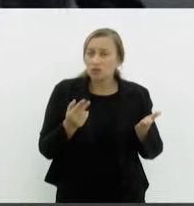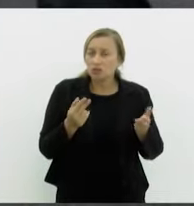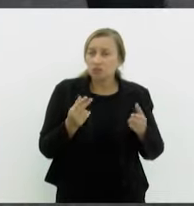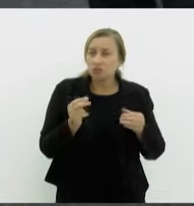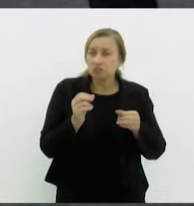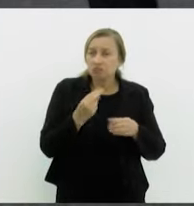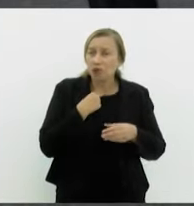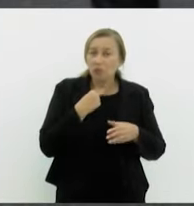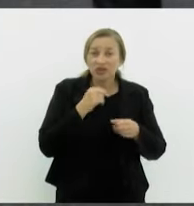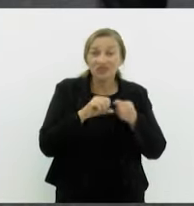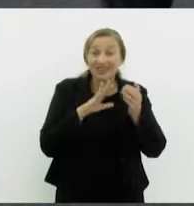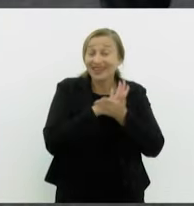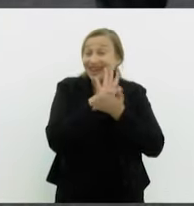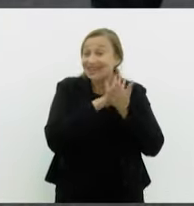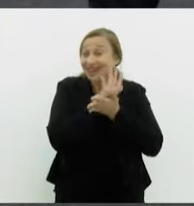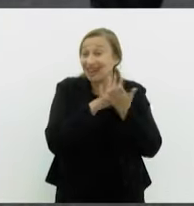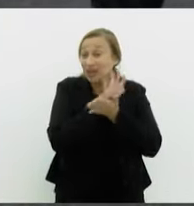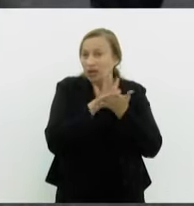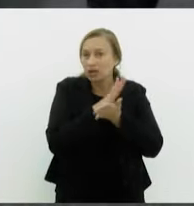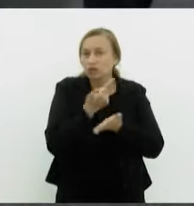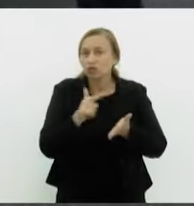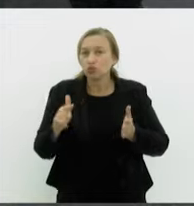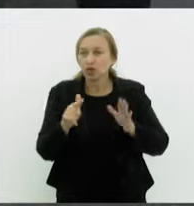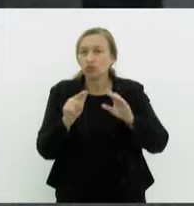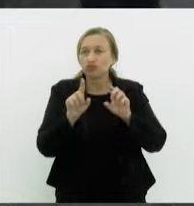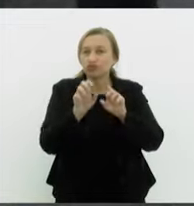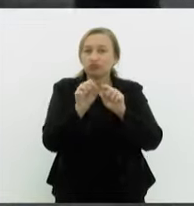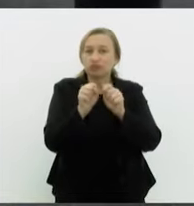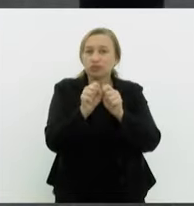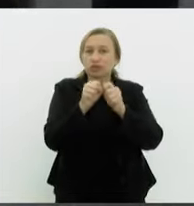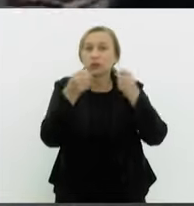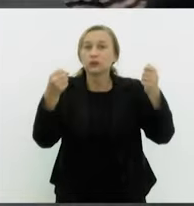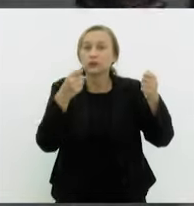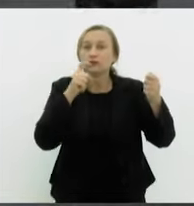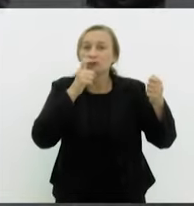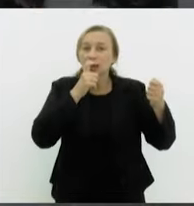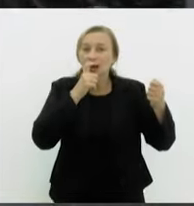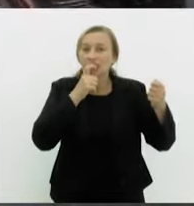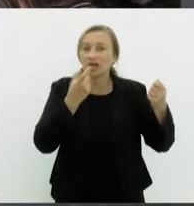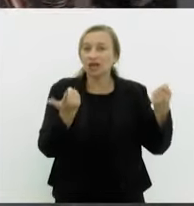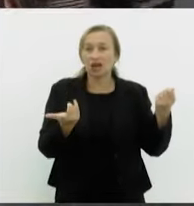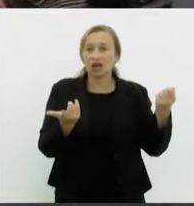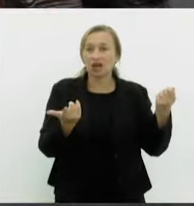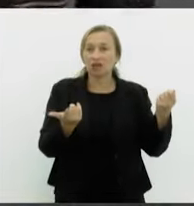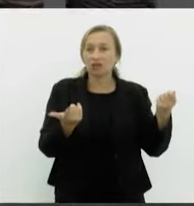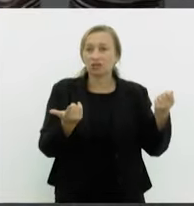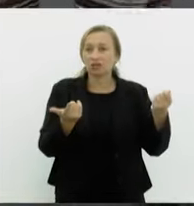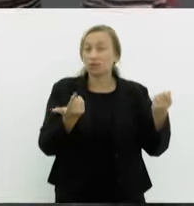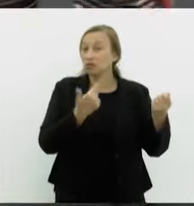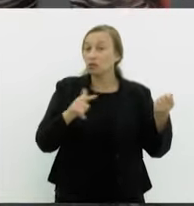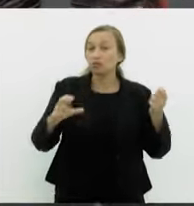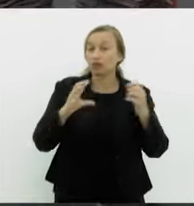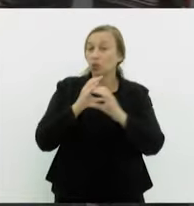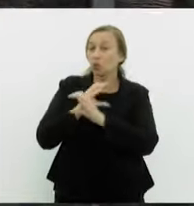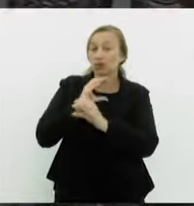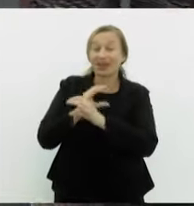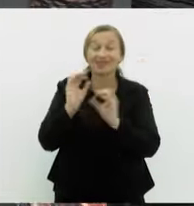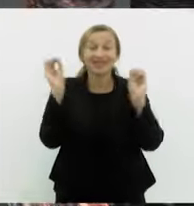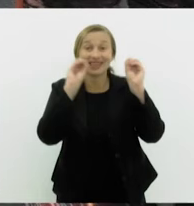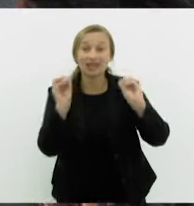coisa. Não tem uma geladeira para manter seus alimentos, muitas vezes ficam sem comunicação.